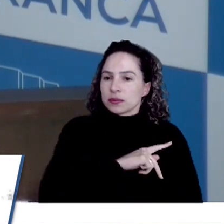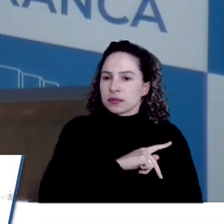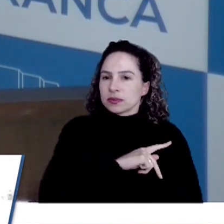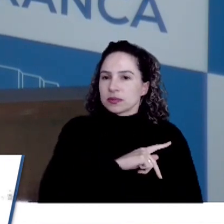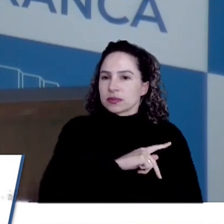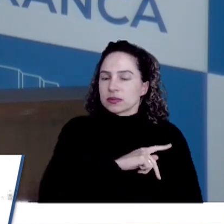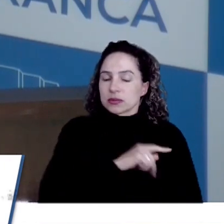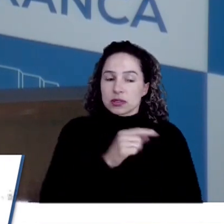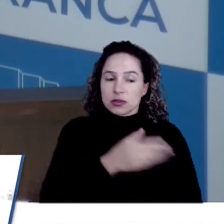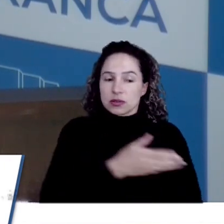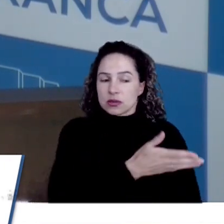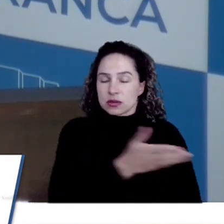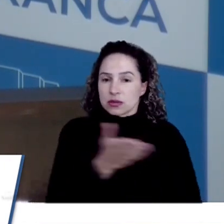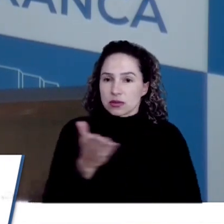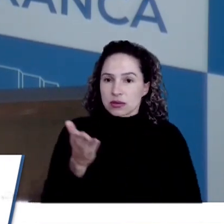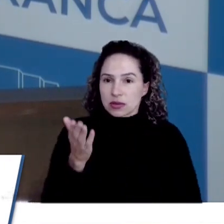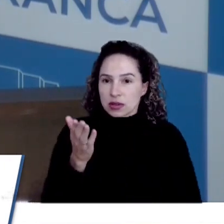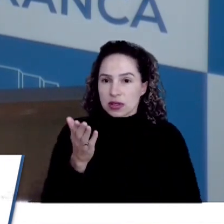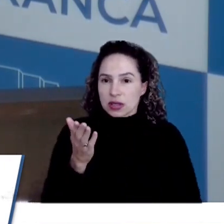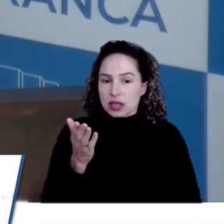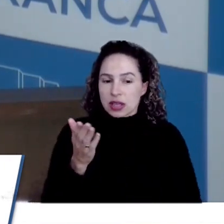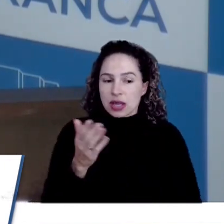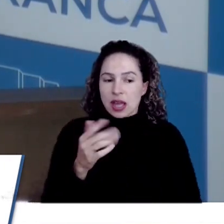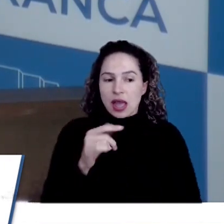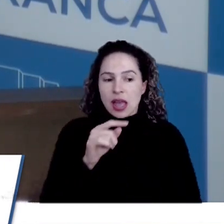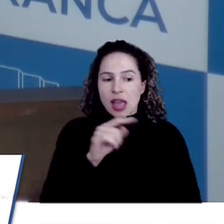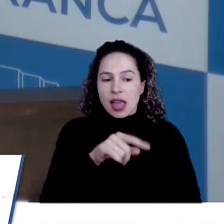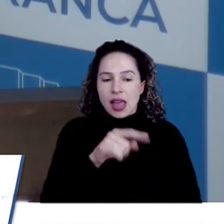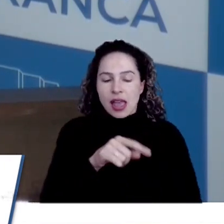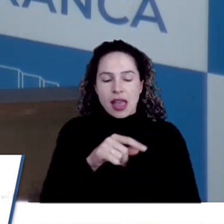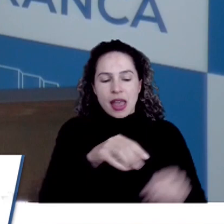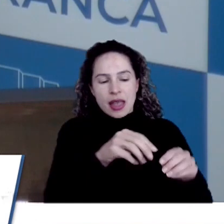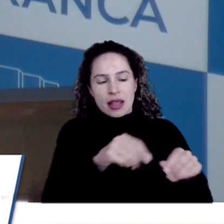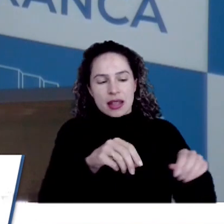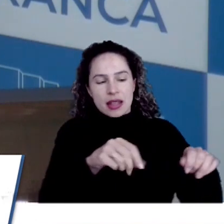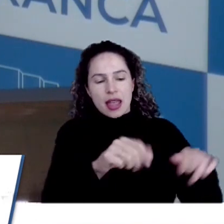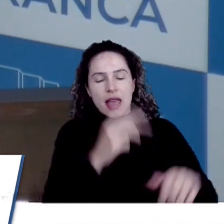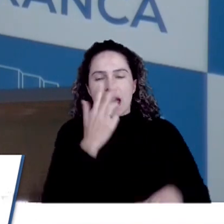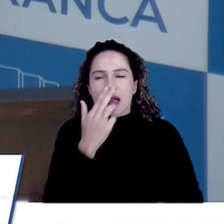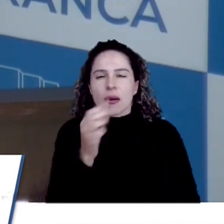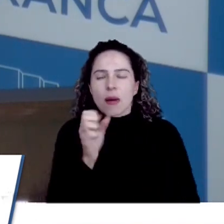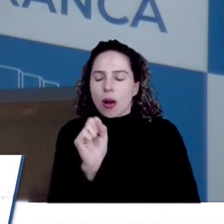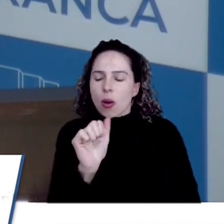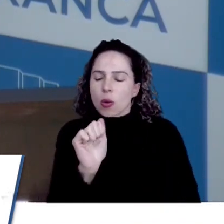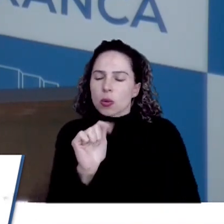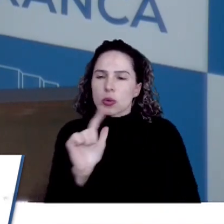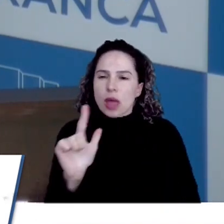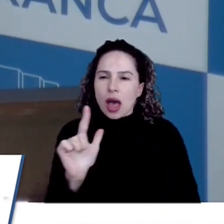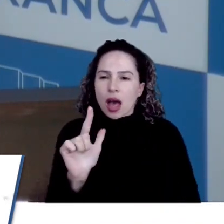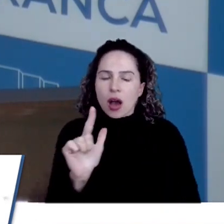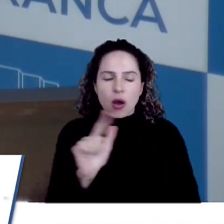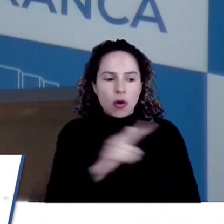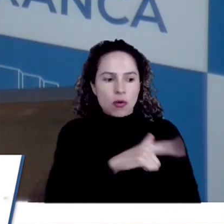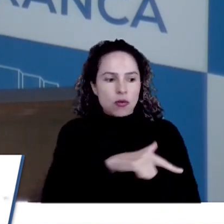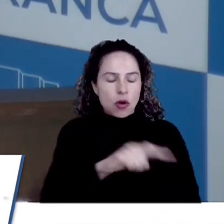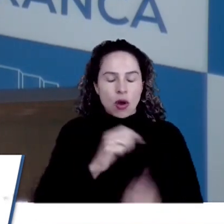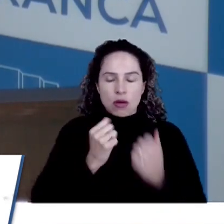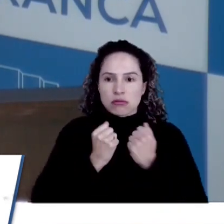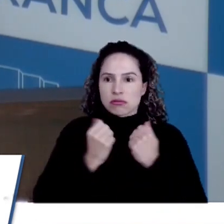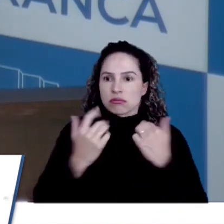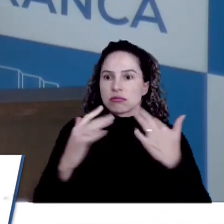vós sois o sal da terra, vós sois a luz do mundo.